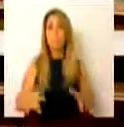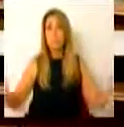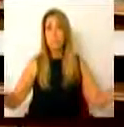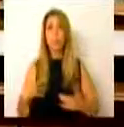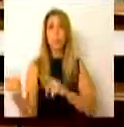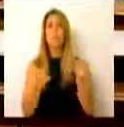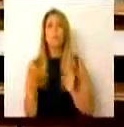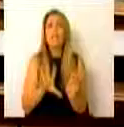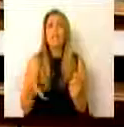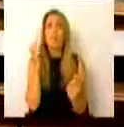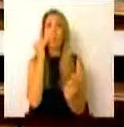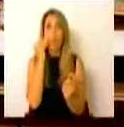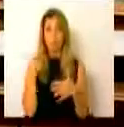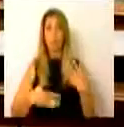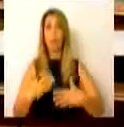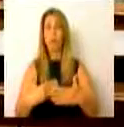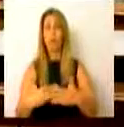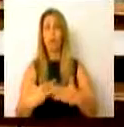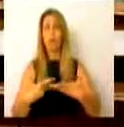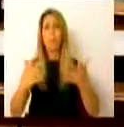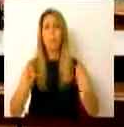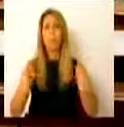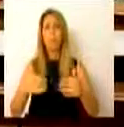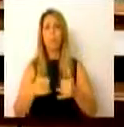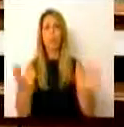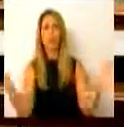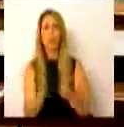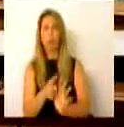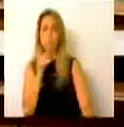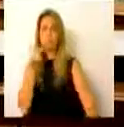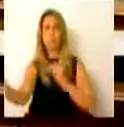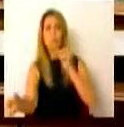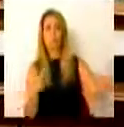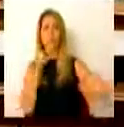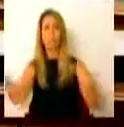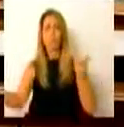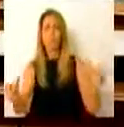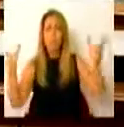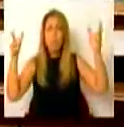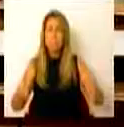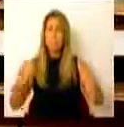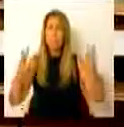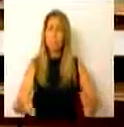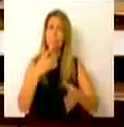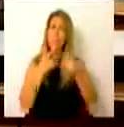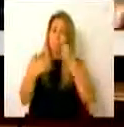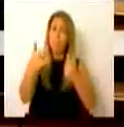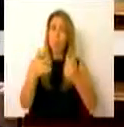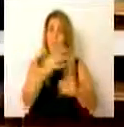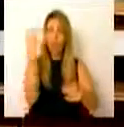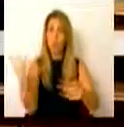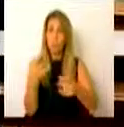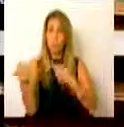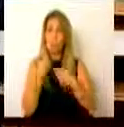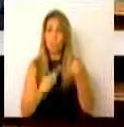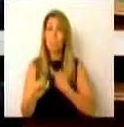e a forma como ele pode correr é no sentido de não termos necessariamente de estar todos a espingardar e respondendo precisamente à sua segunda pergunta, que parceiros é que o Partido Socialista deseja? Todos.